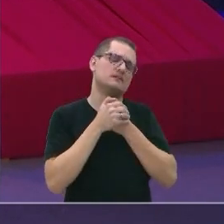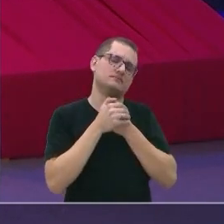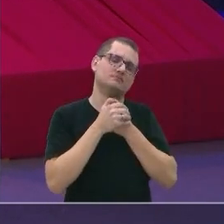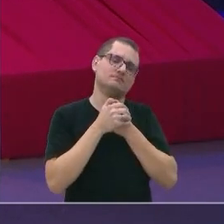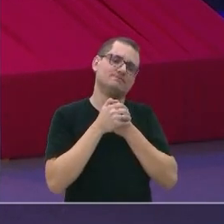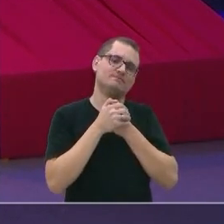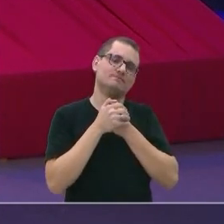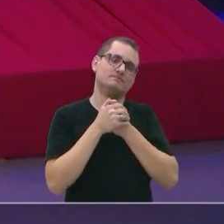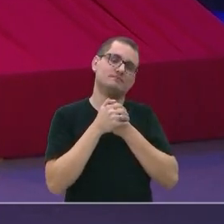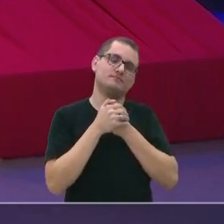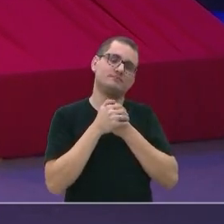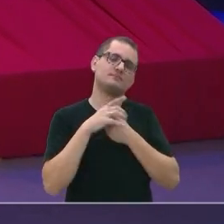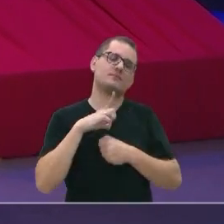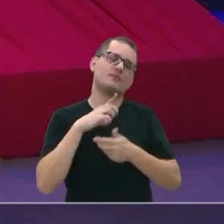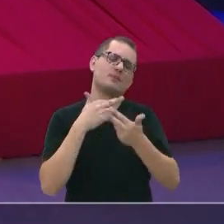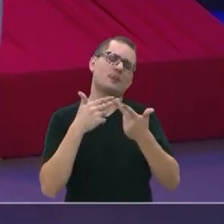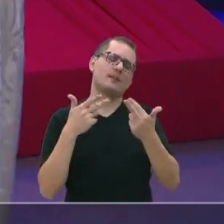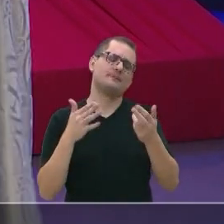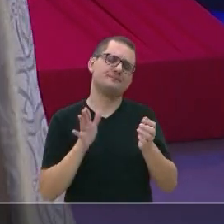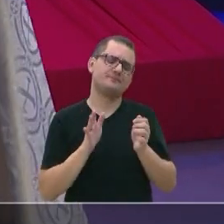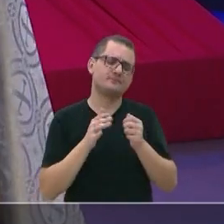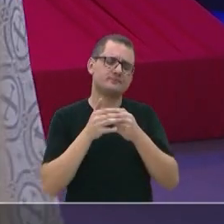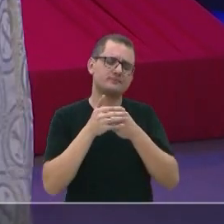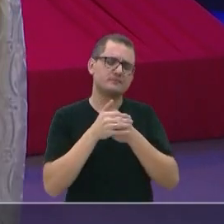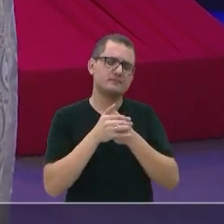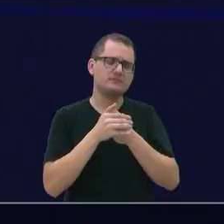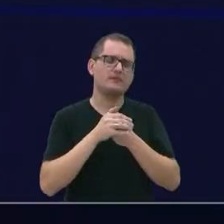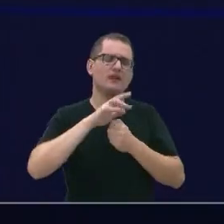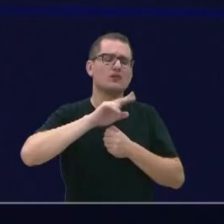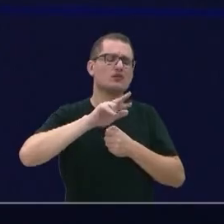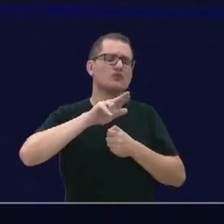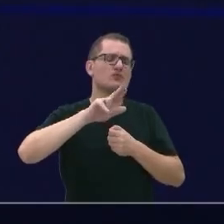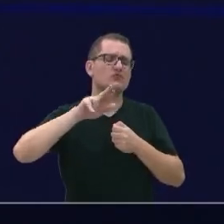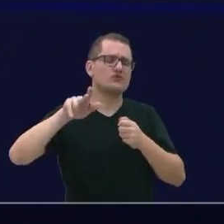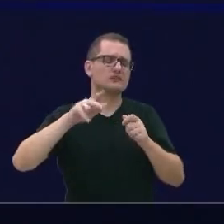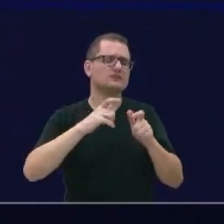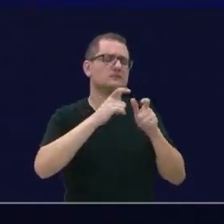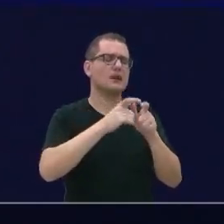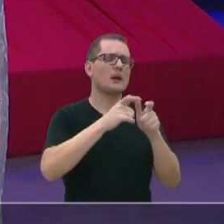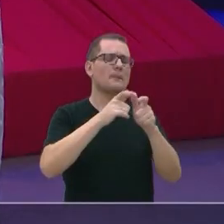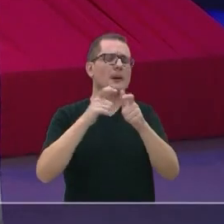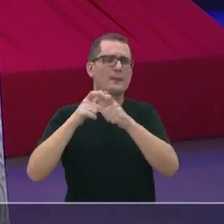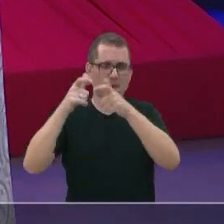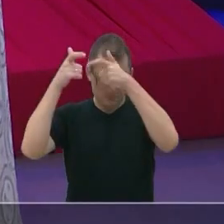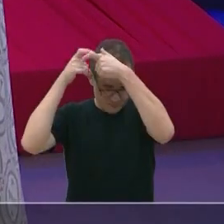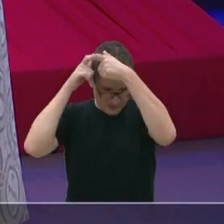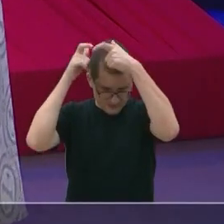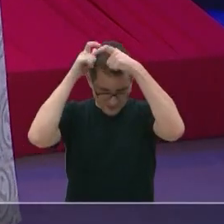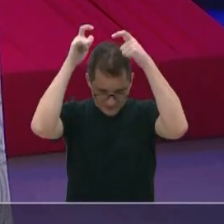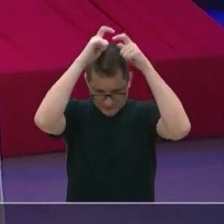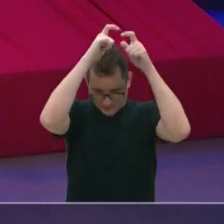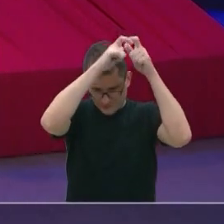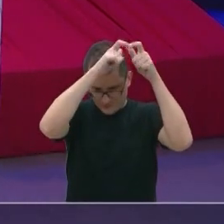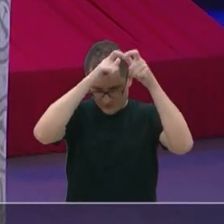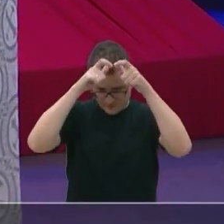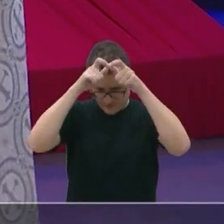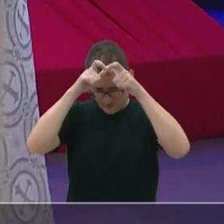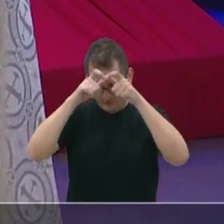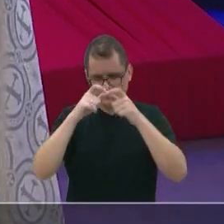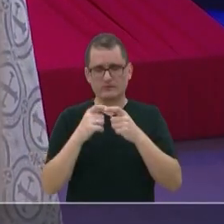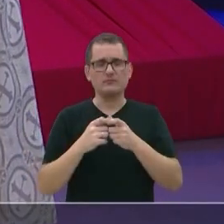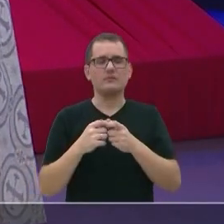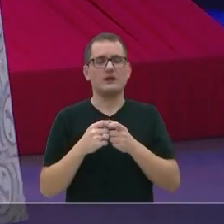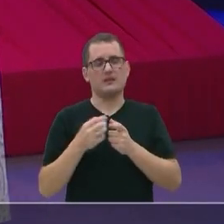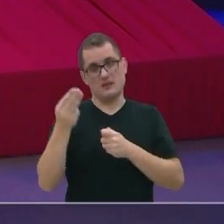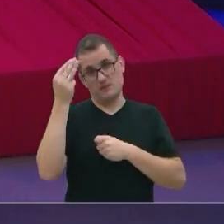escondidas, guardadas em várias gavetas dos armários da